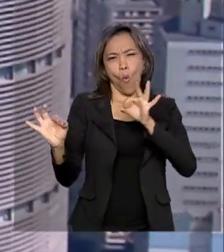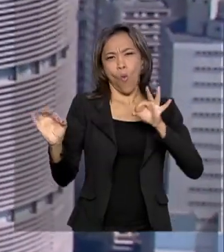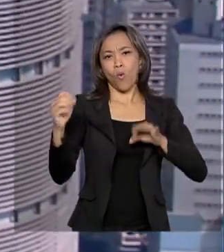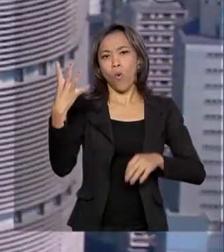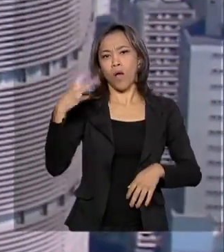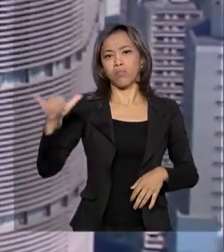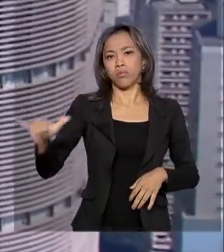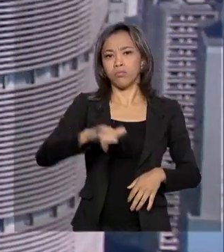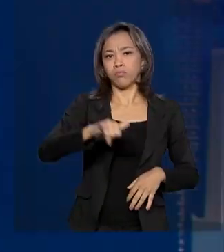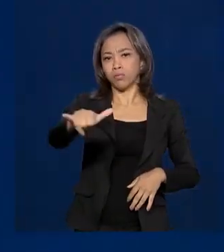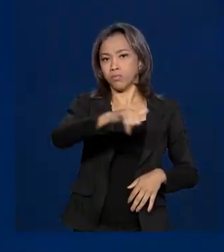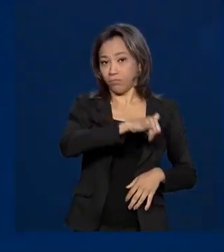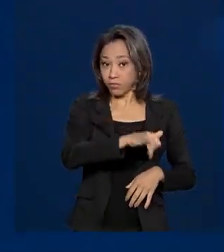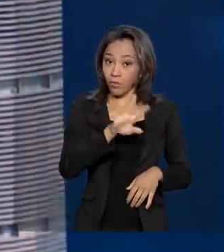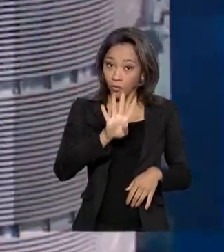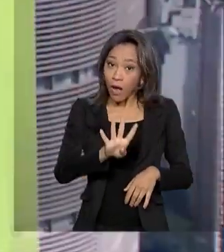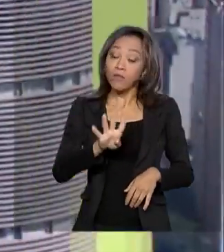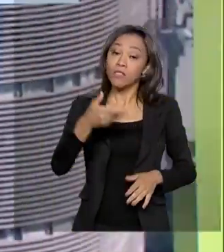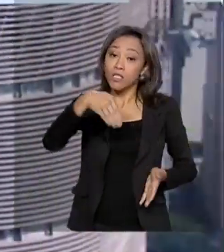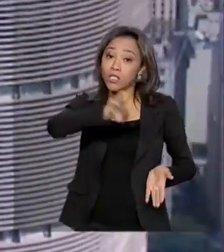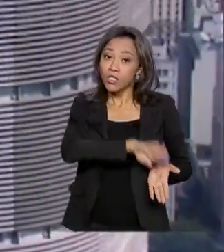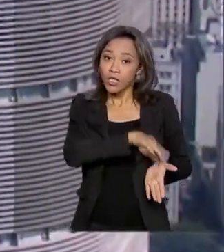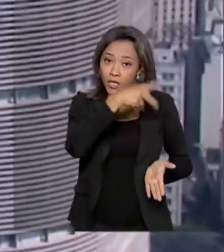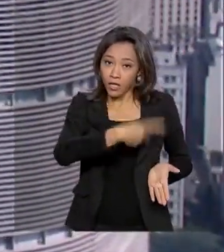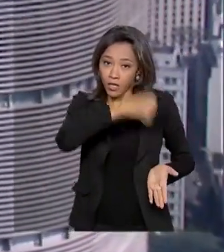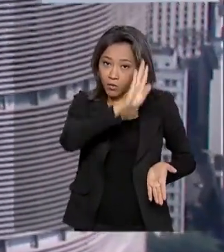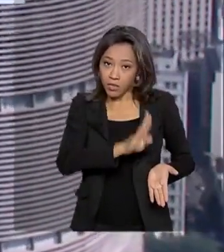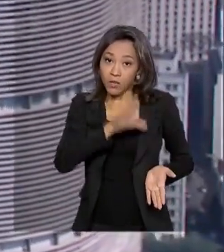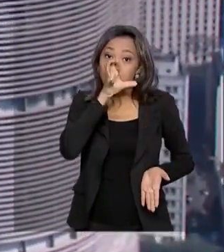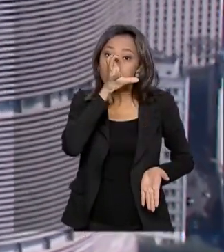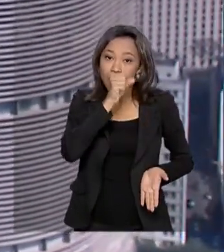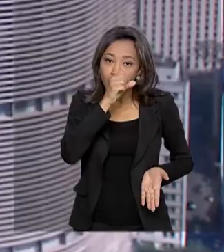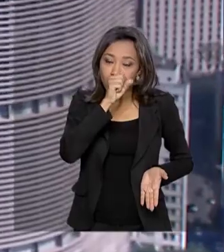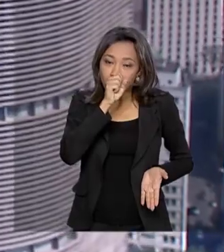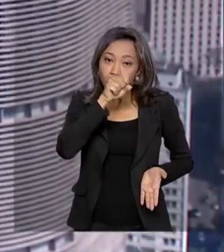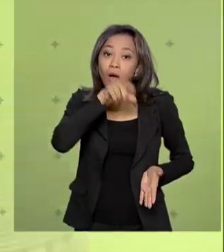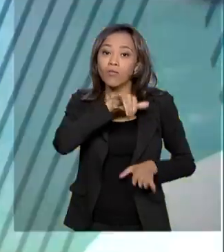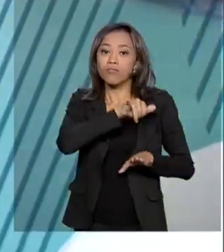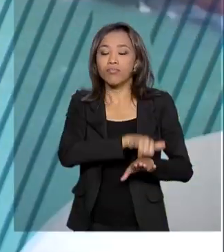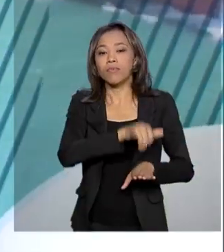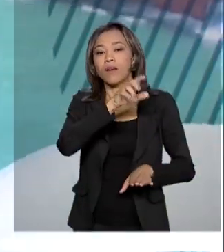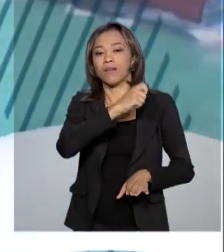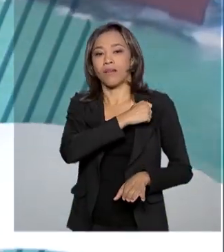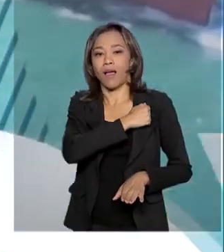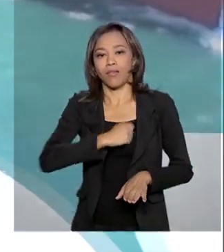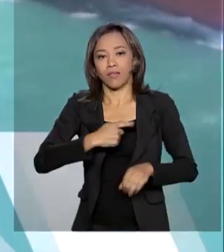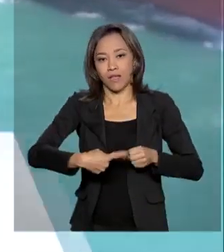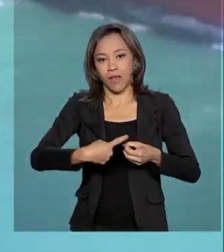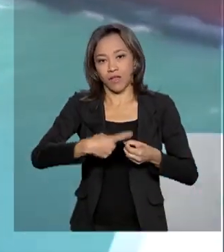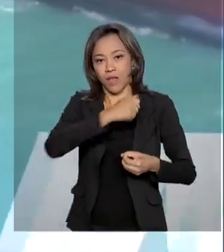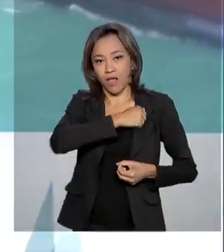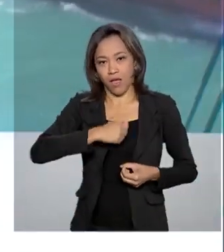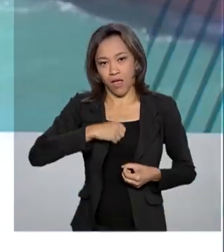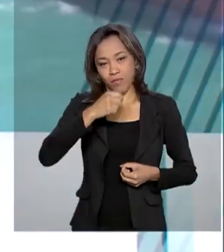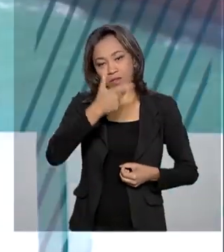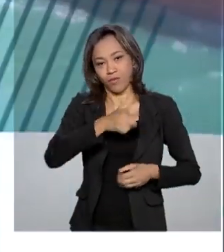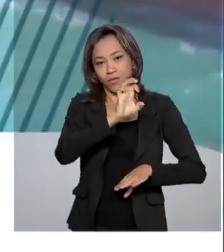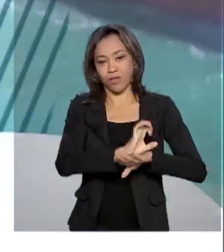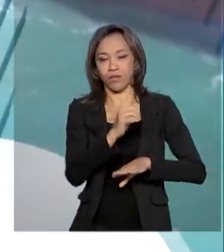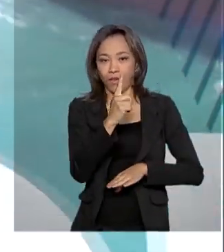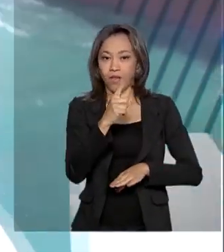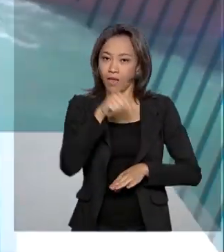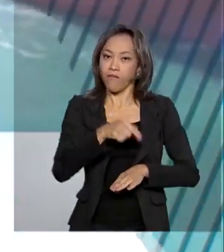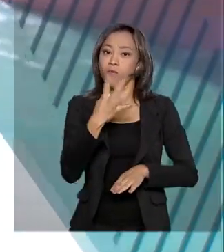quatro escalas e o retorno deve ser no sábado já na base aérea de anápolis em goiás local da quarentena e lá